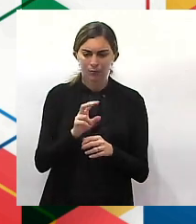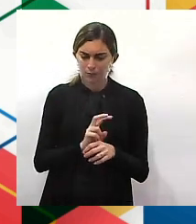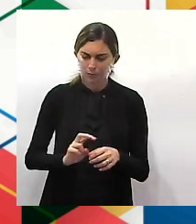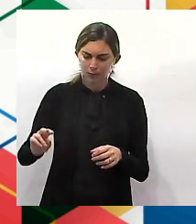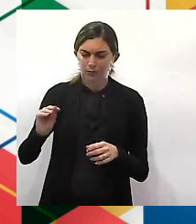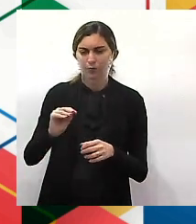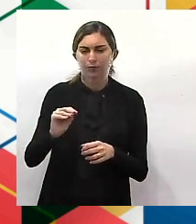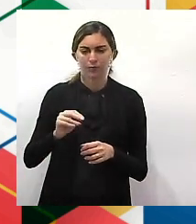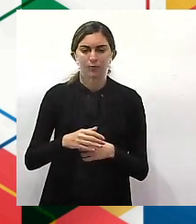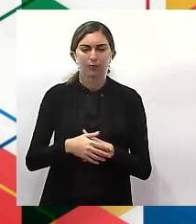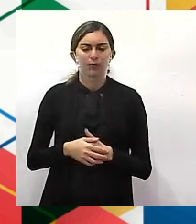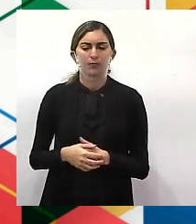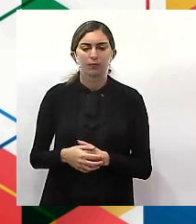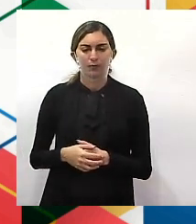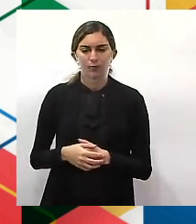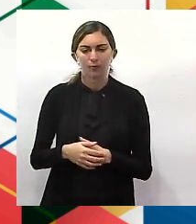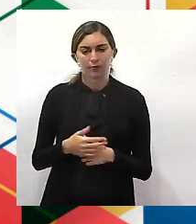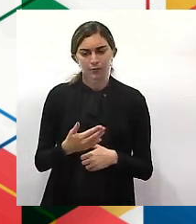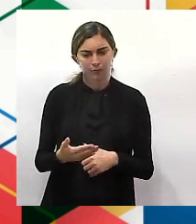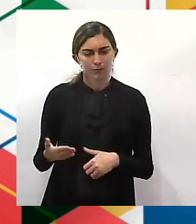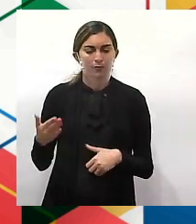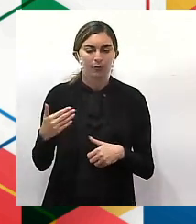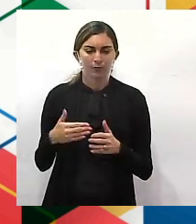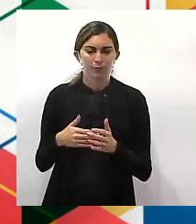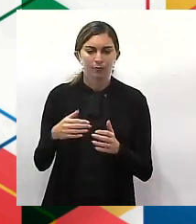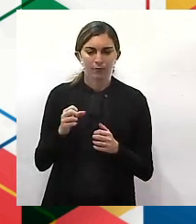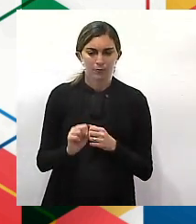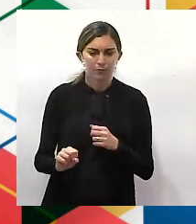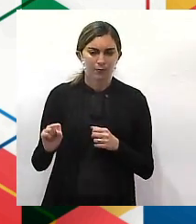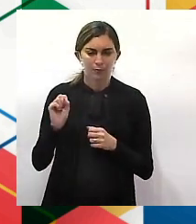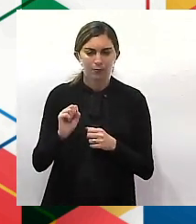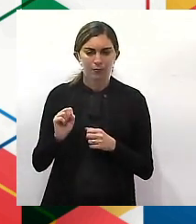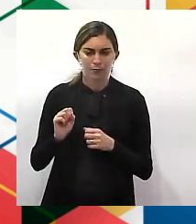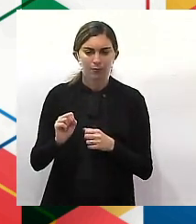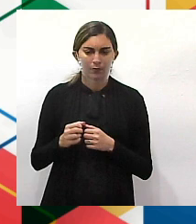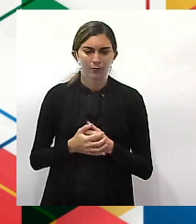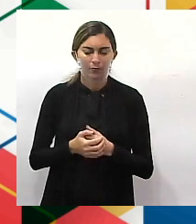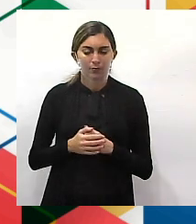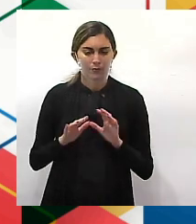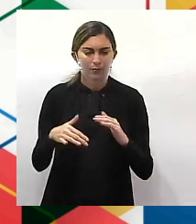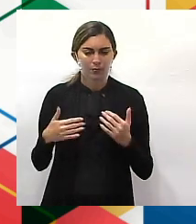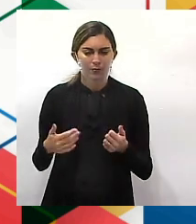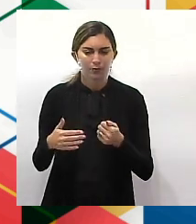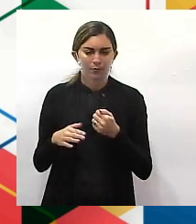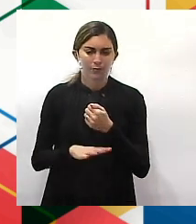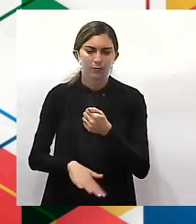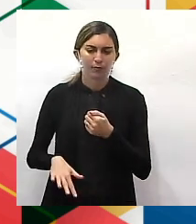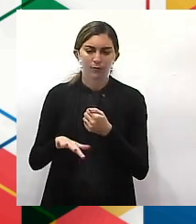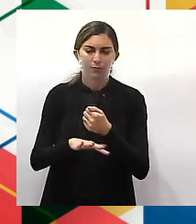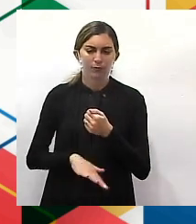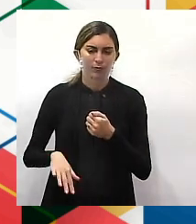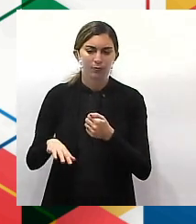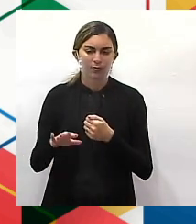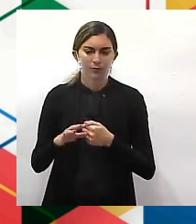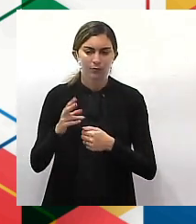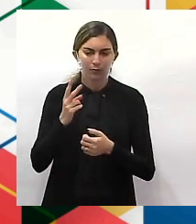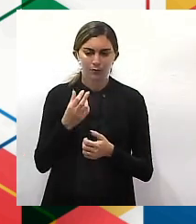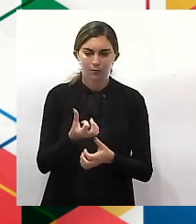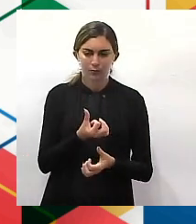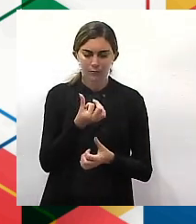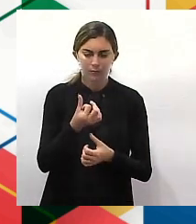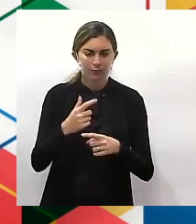o 8 aqui, ó. Pronto, 8. Vai até o 8, né? Então a área do retângulo vai ser